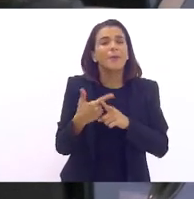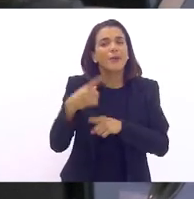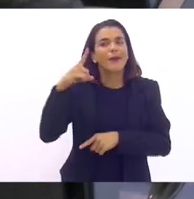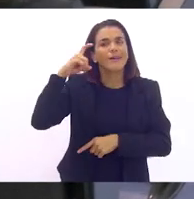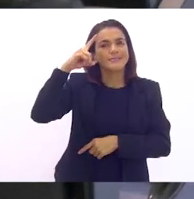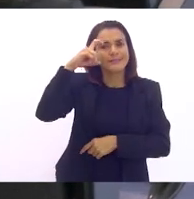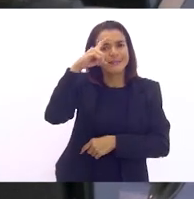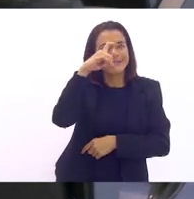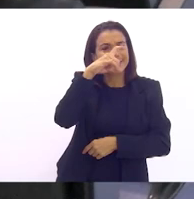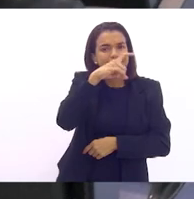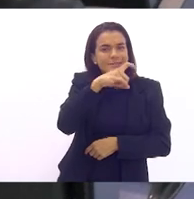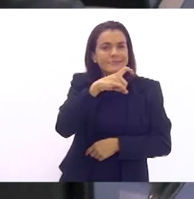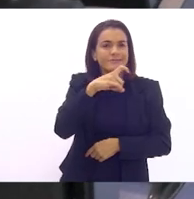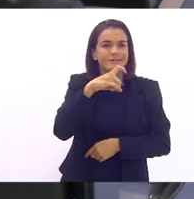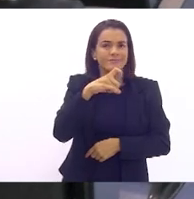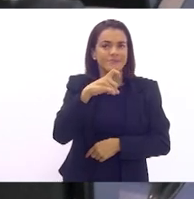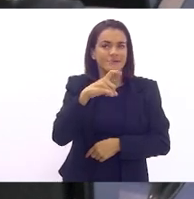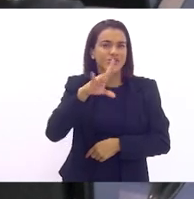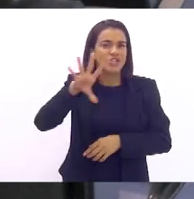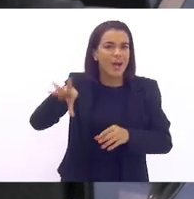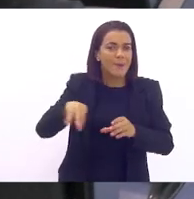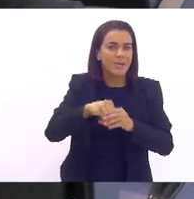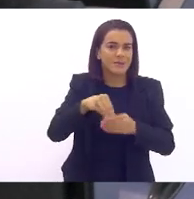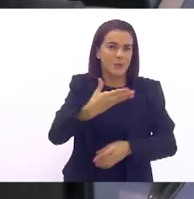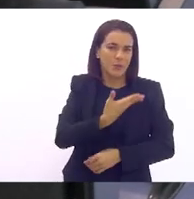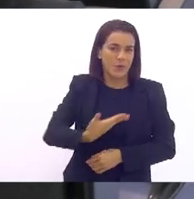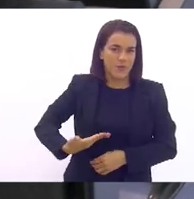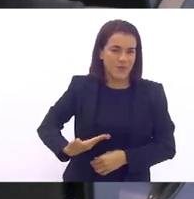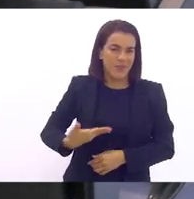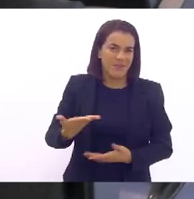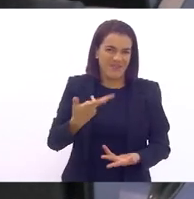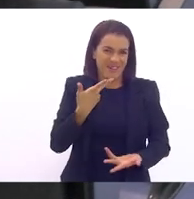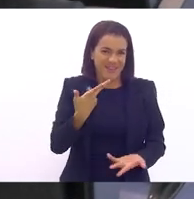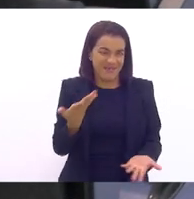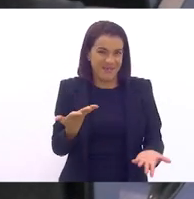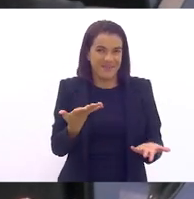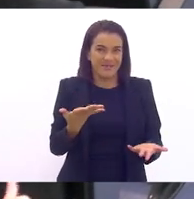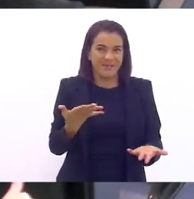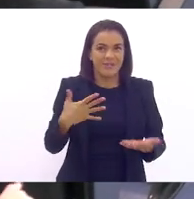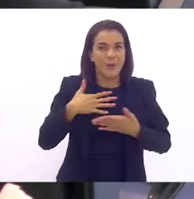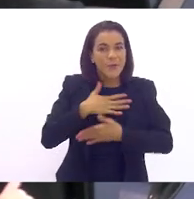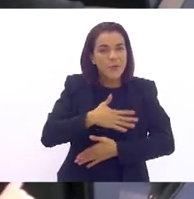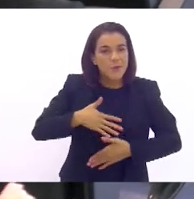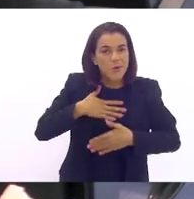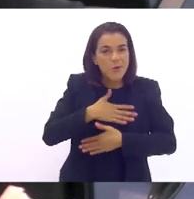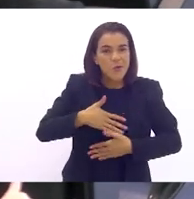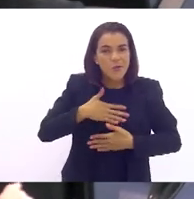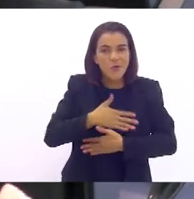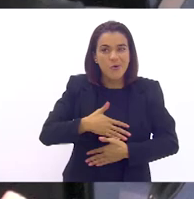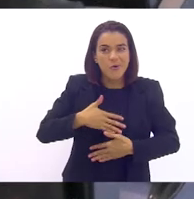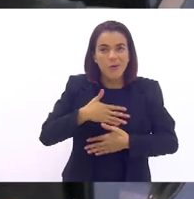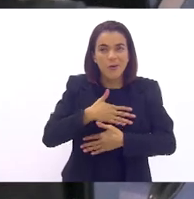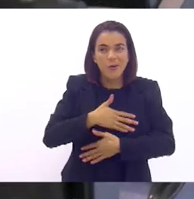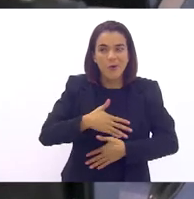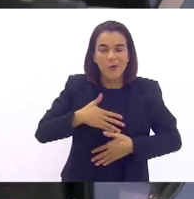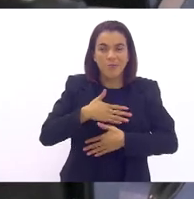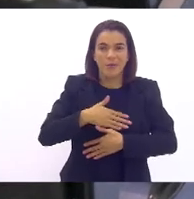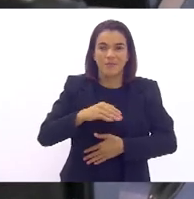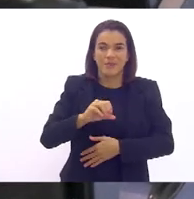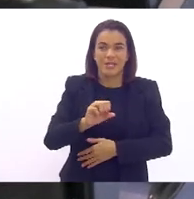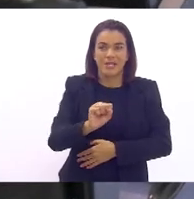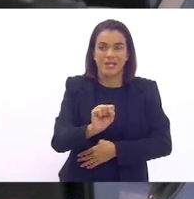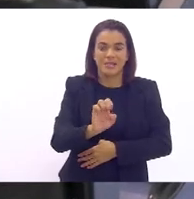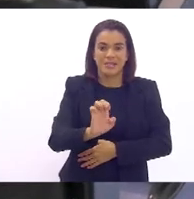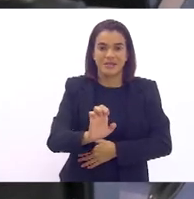difícil né você ter feito parte de governo e depois falar enfim cumprimentar a pessoal da da cepag